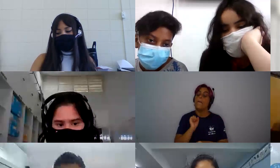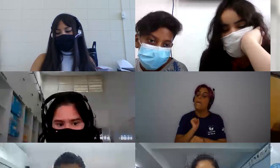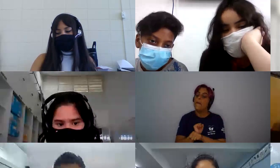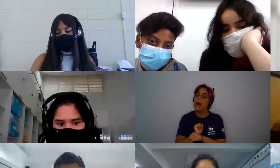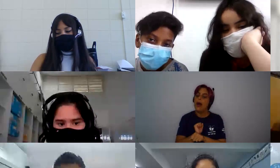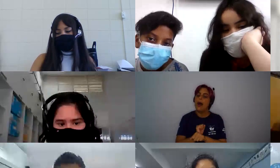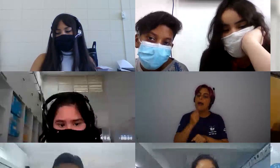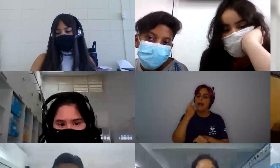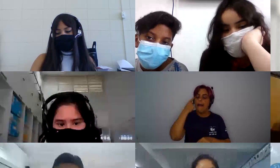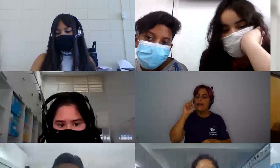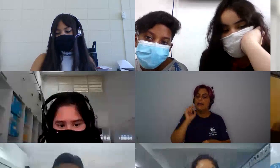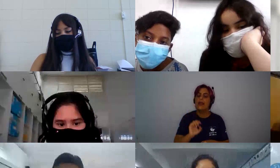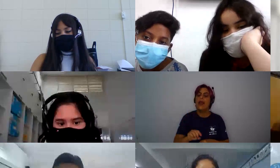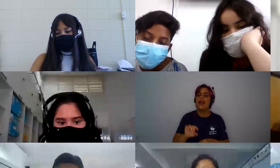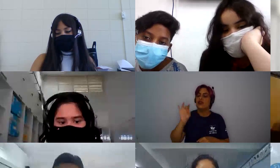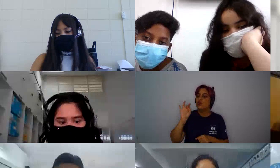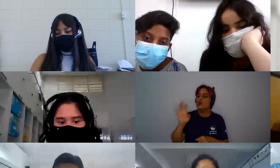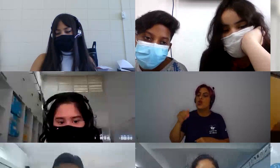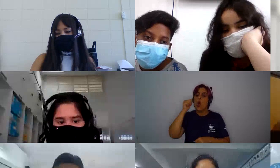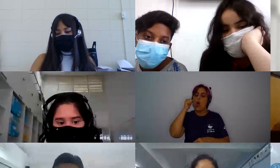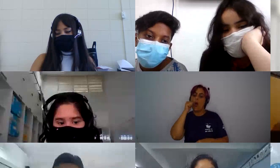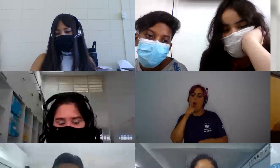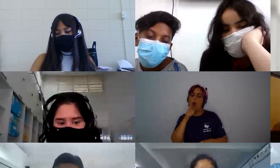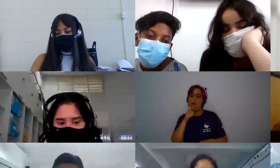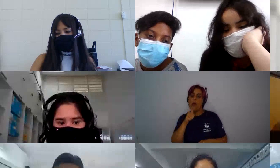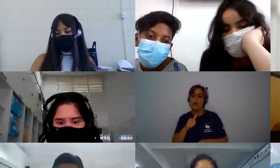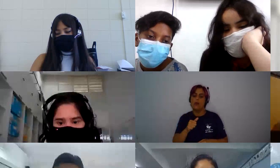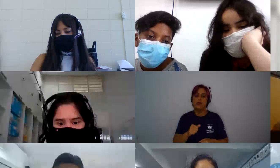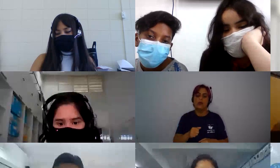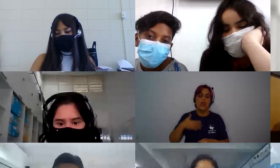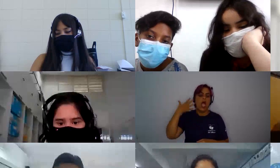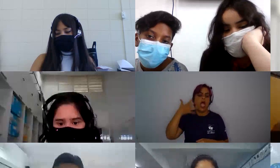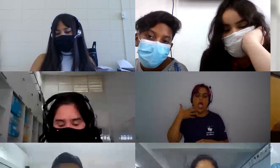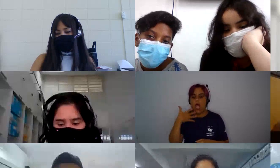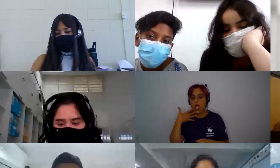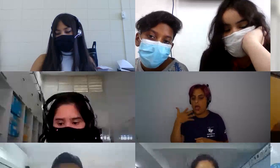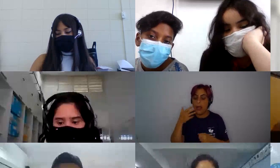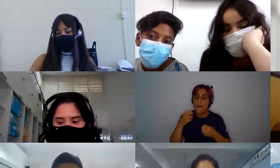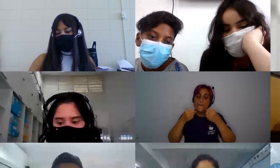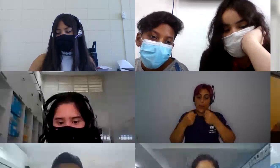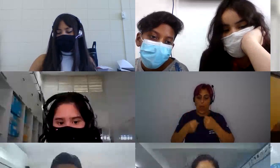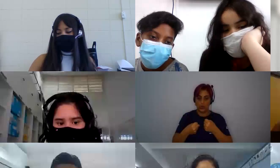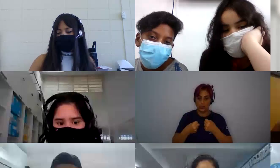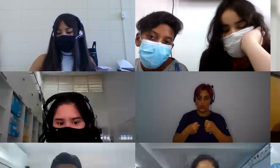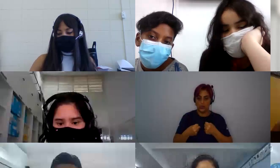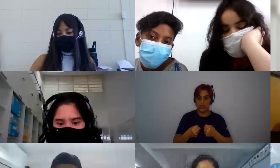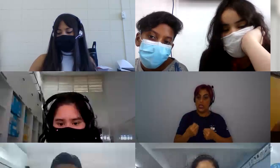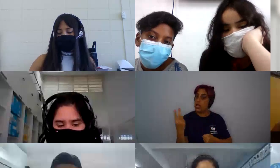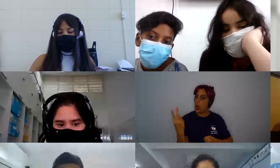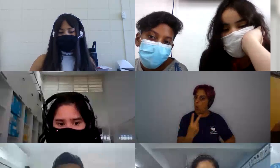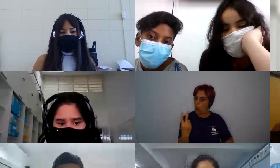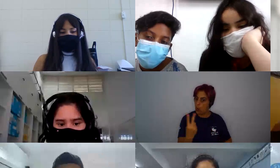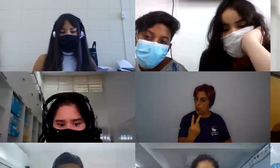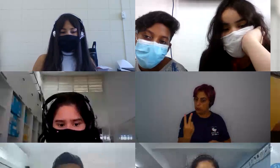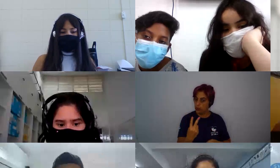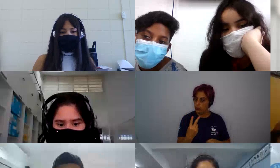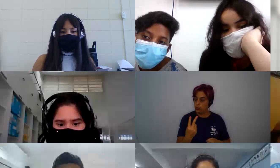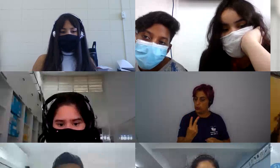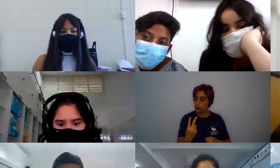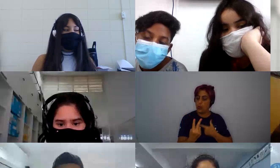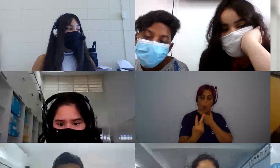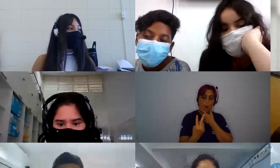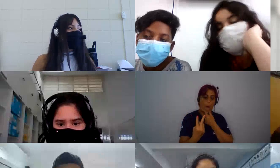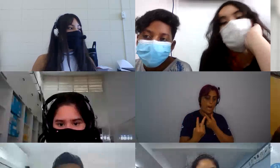que só a mulher vai discutir esse assunto. Esse assunto diz respeito aos dois. Isso é importante a gente o